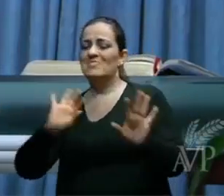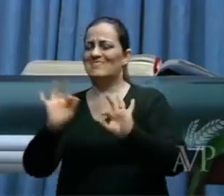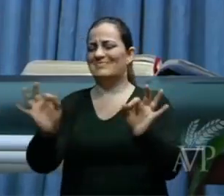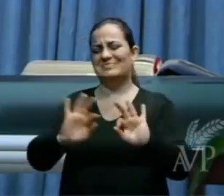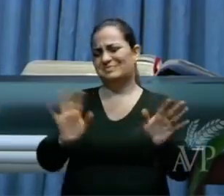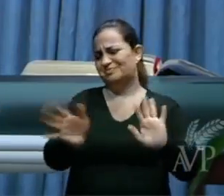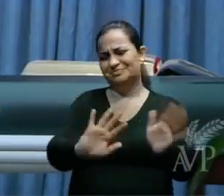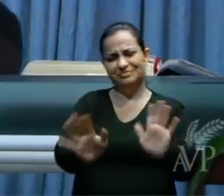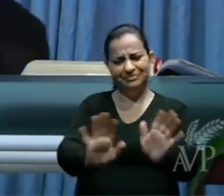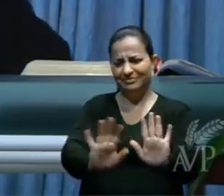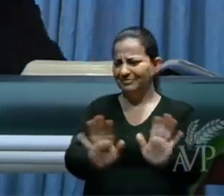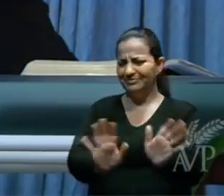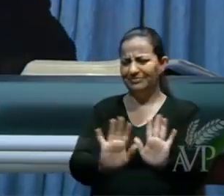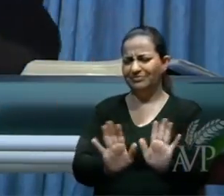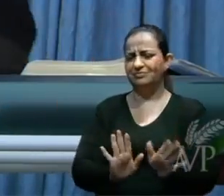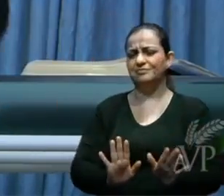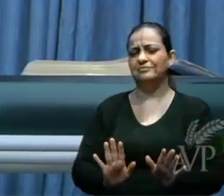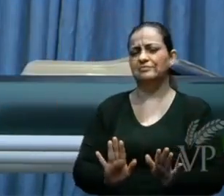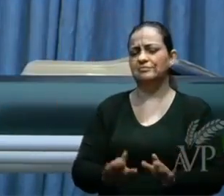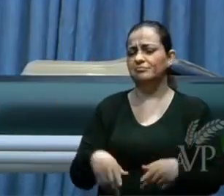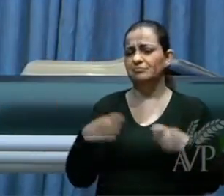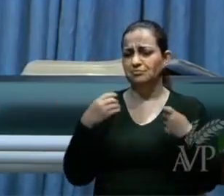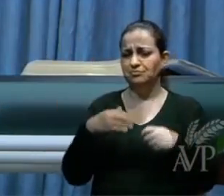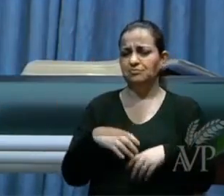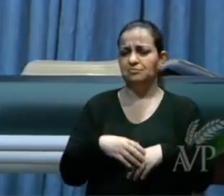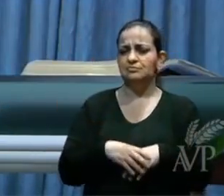não não é isso